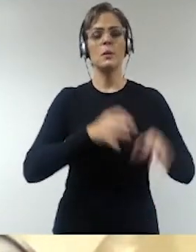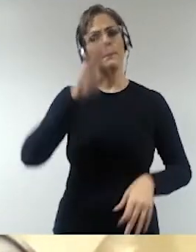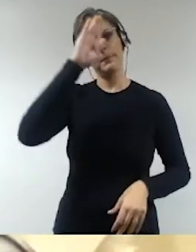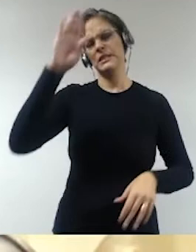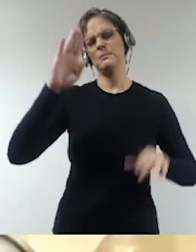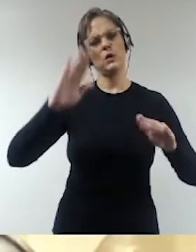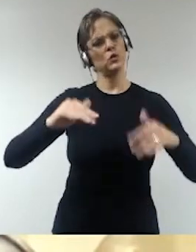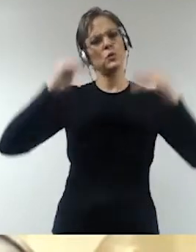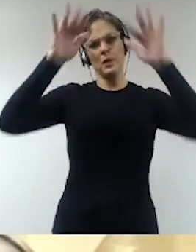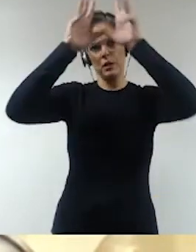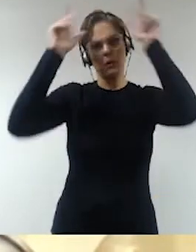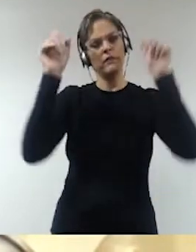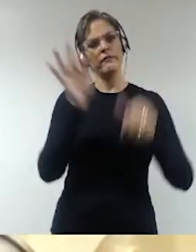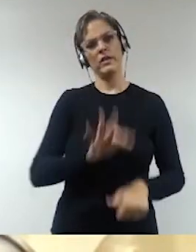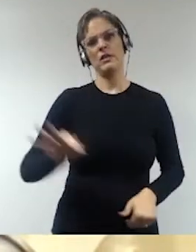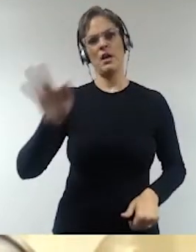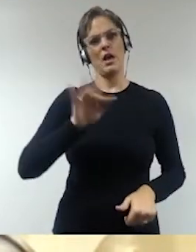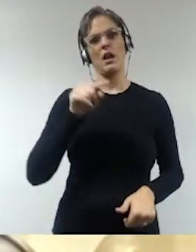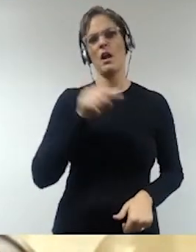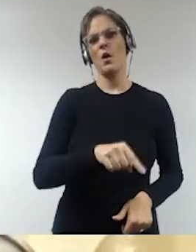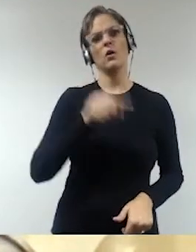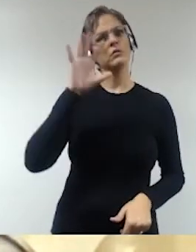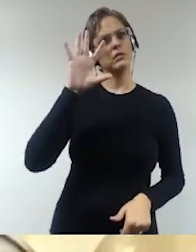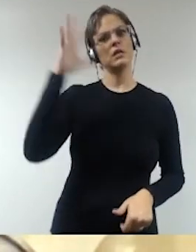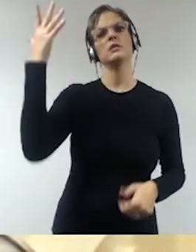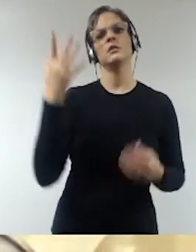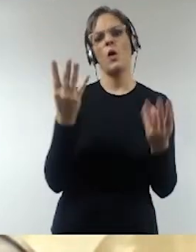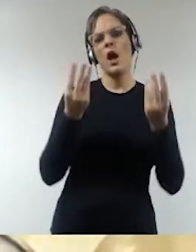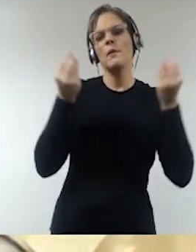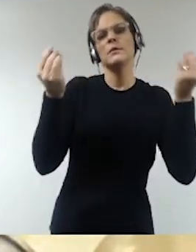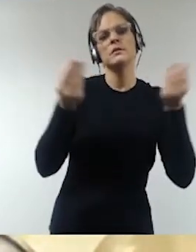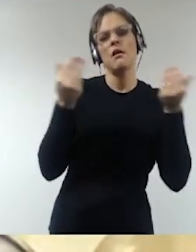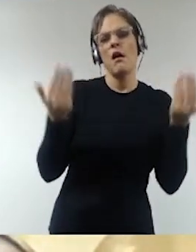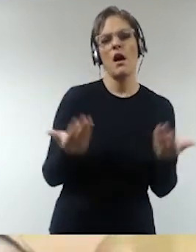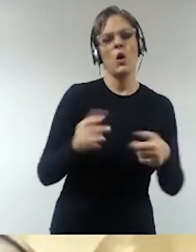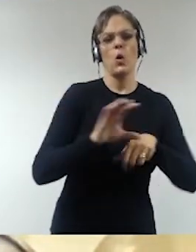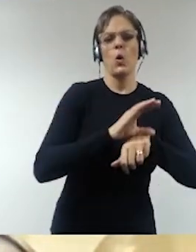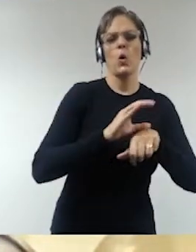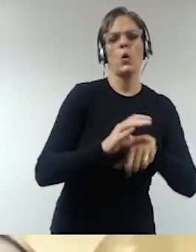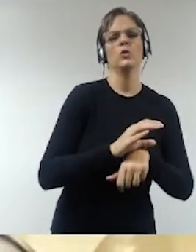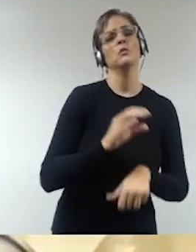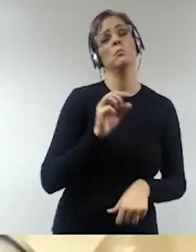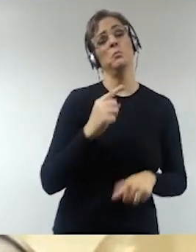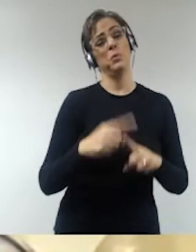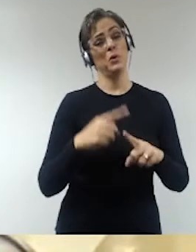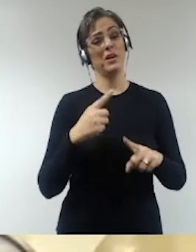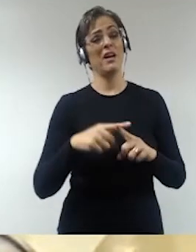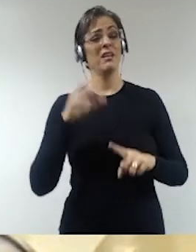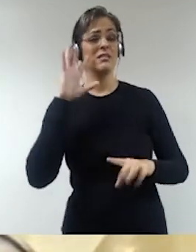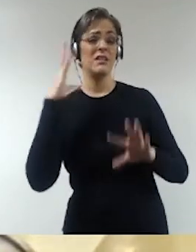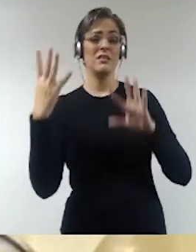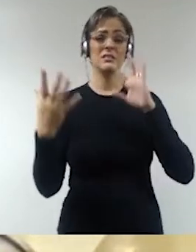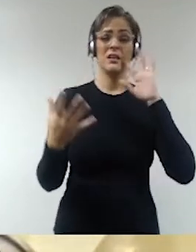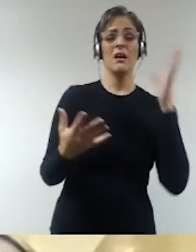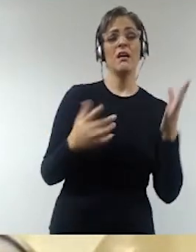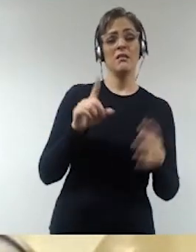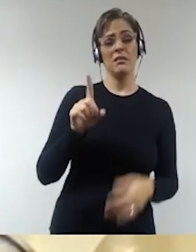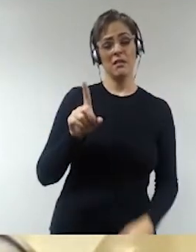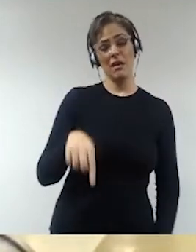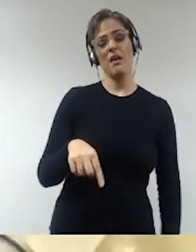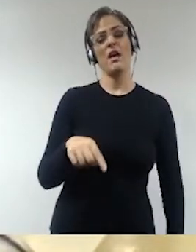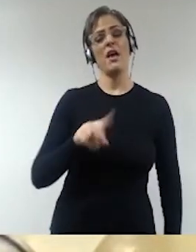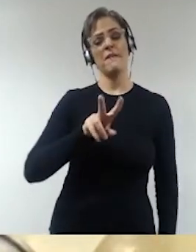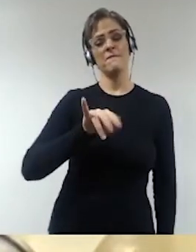Tribunal Federal, que decide no controle abstrato de constitucionalidade, que as decisões têm efeito erga omnes e vinculante,